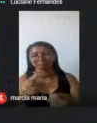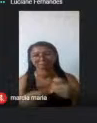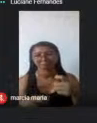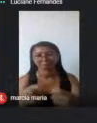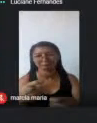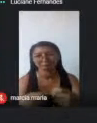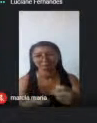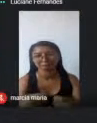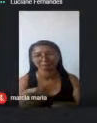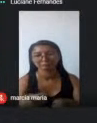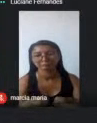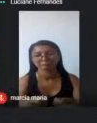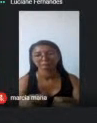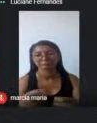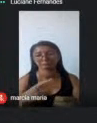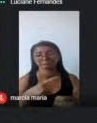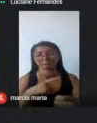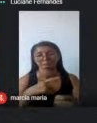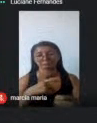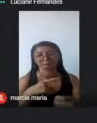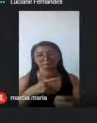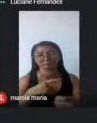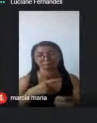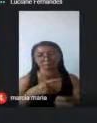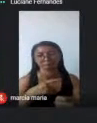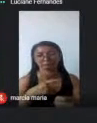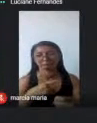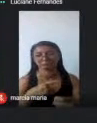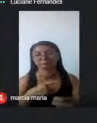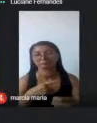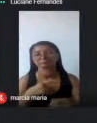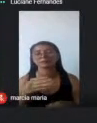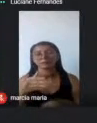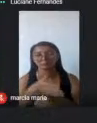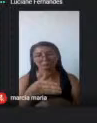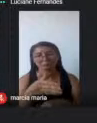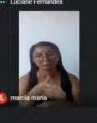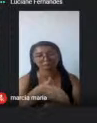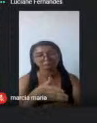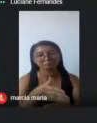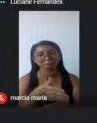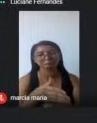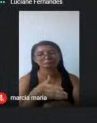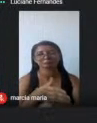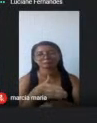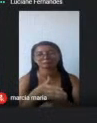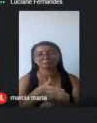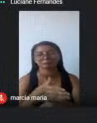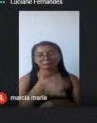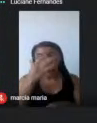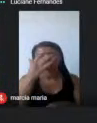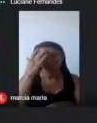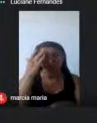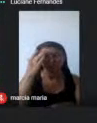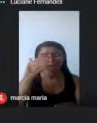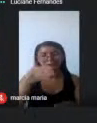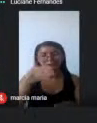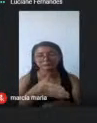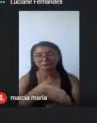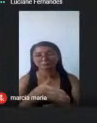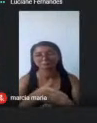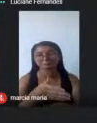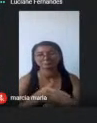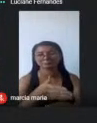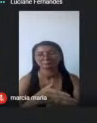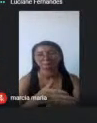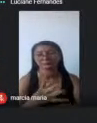são convocadas e atendem a esse desafio de estar junto por conta da sintomatologia, já